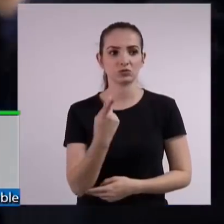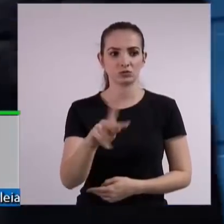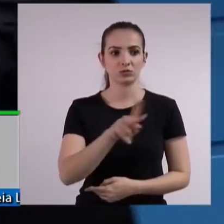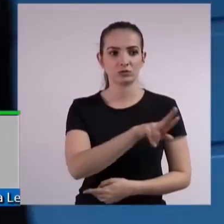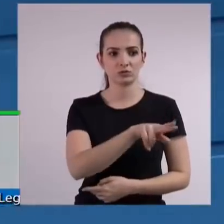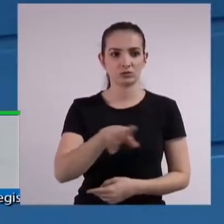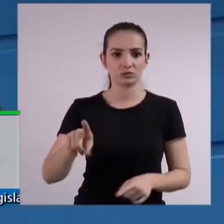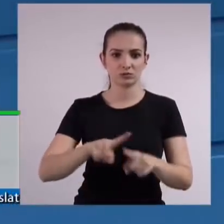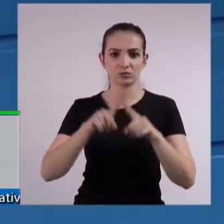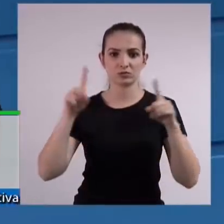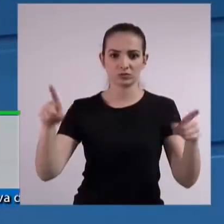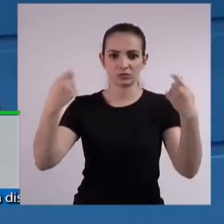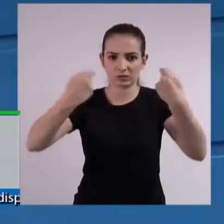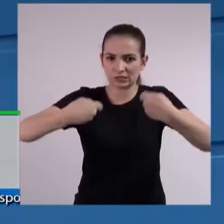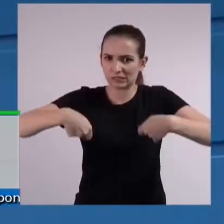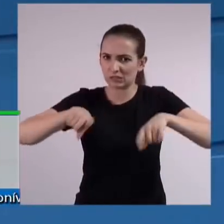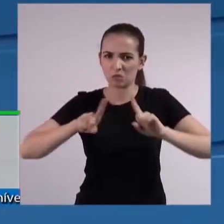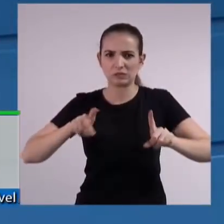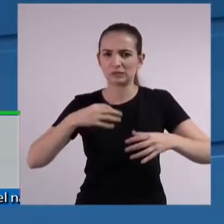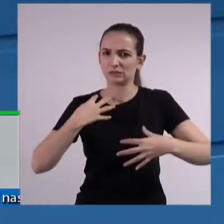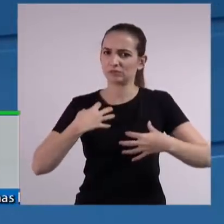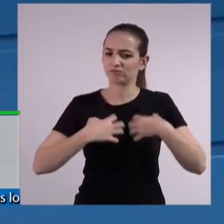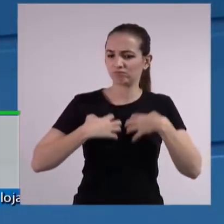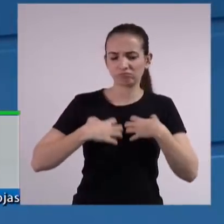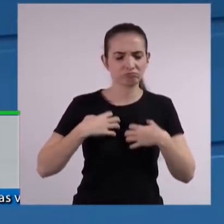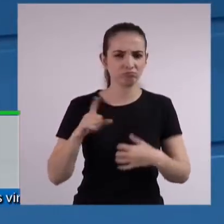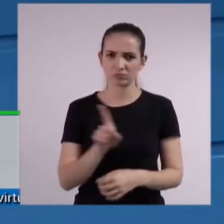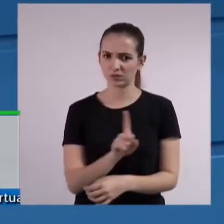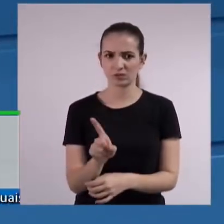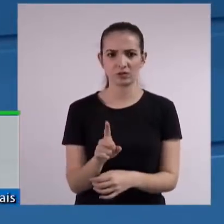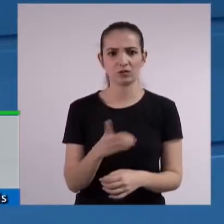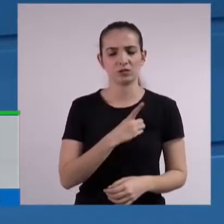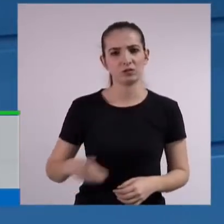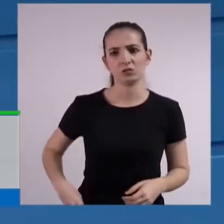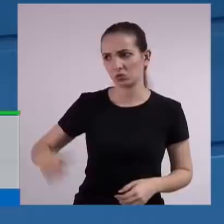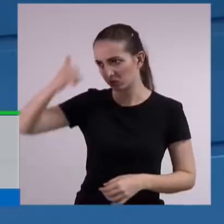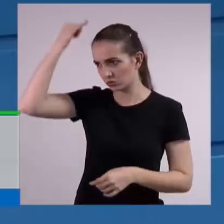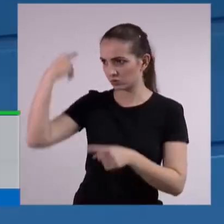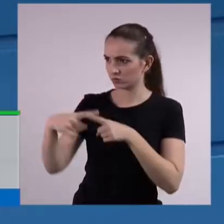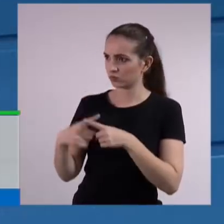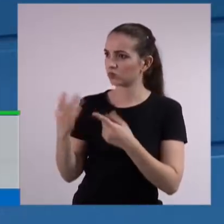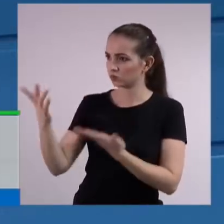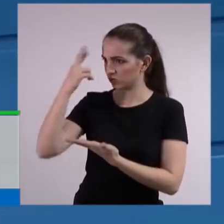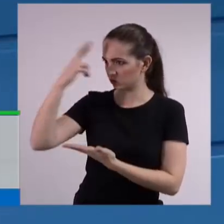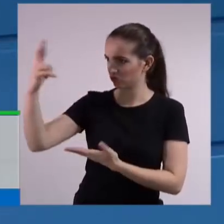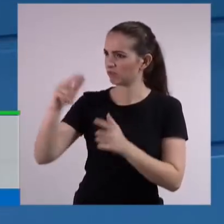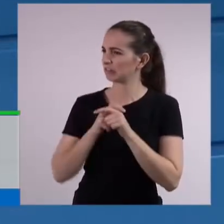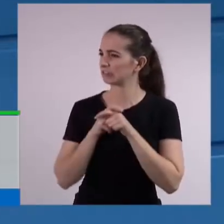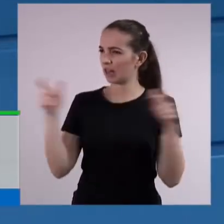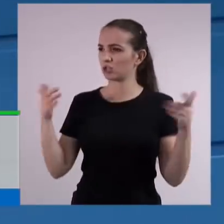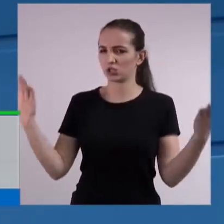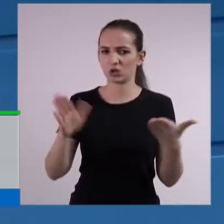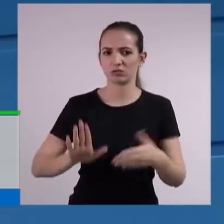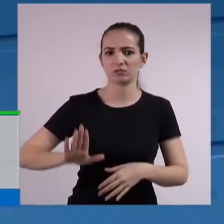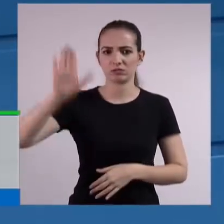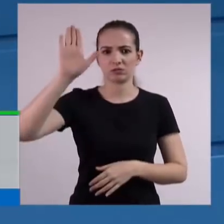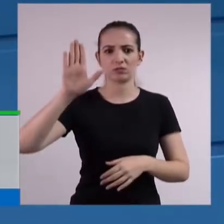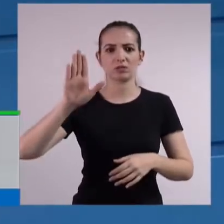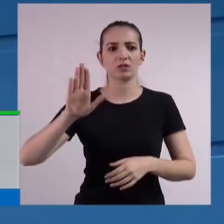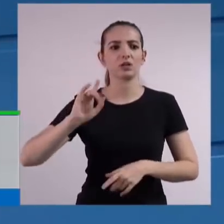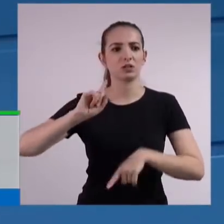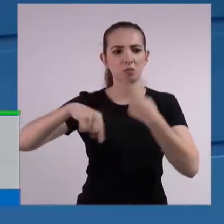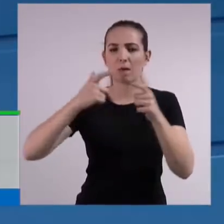irmãos. Mas eles não precisam ficar muito apreensivos, não, deputado Júnior Mock. Vossa Excelência entra grande nessa campanha, mas vai sair